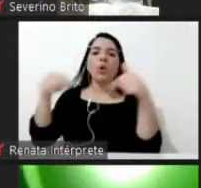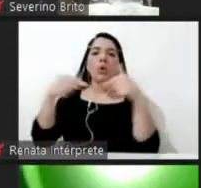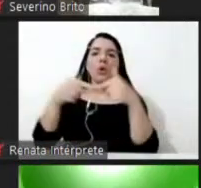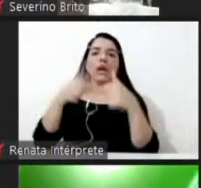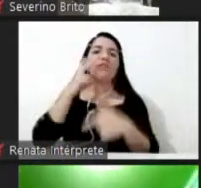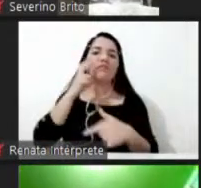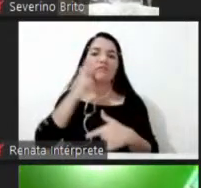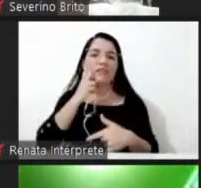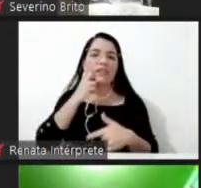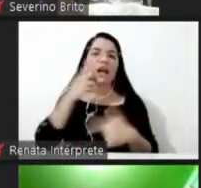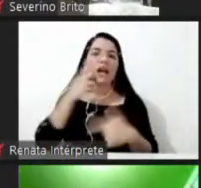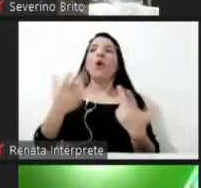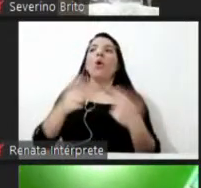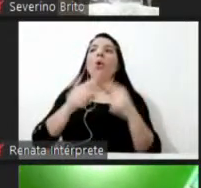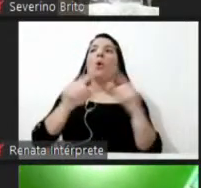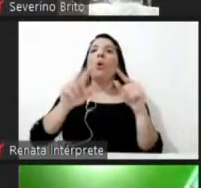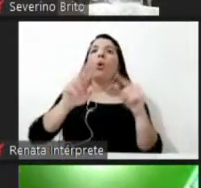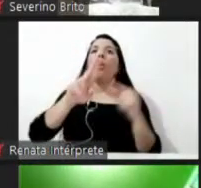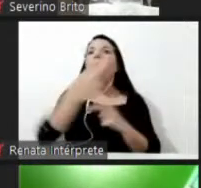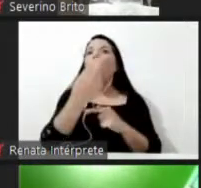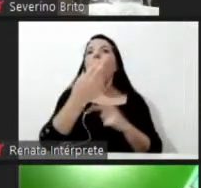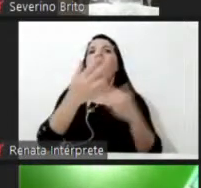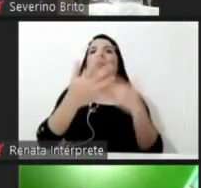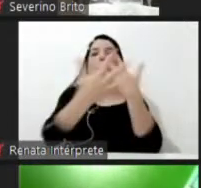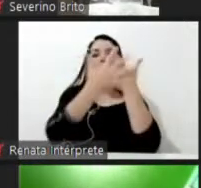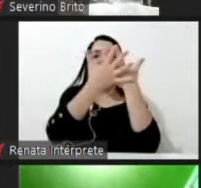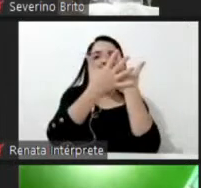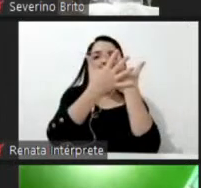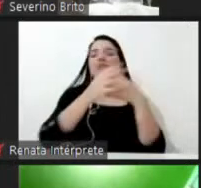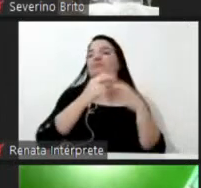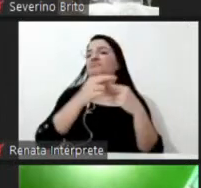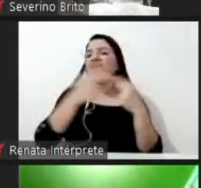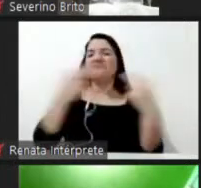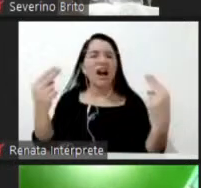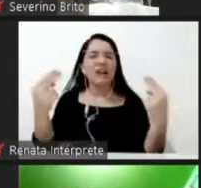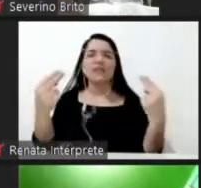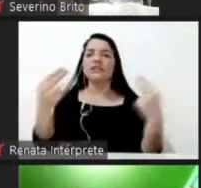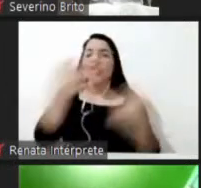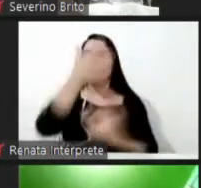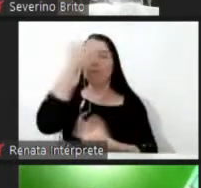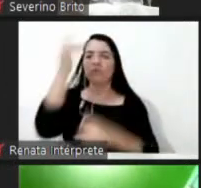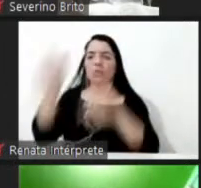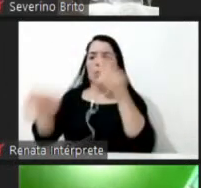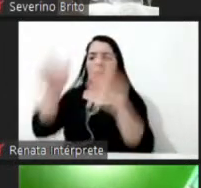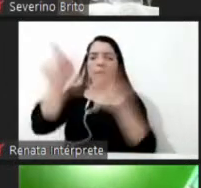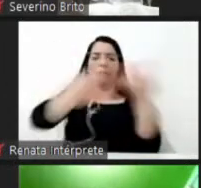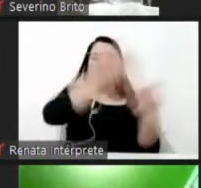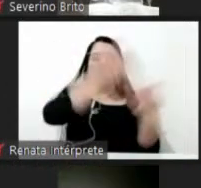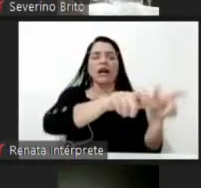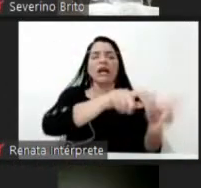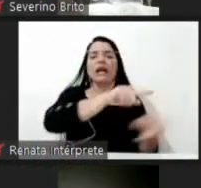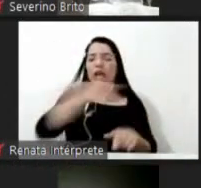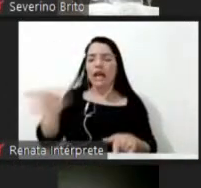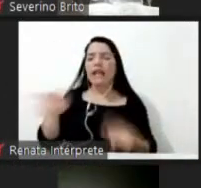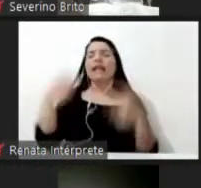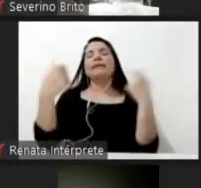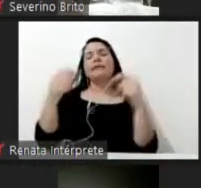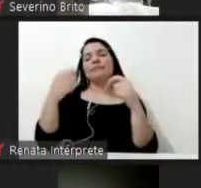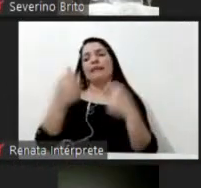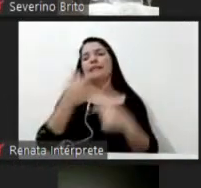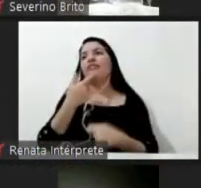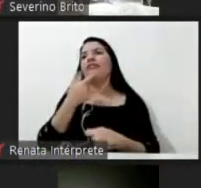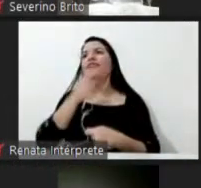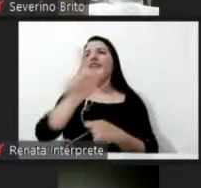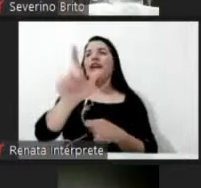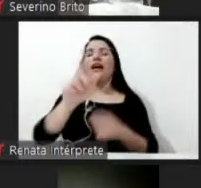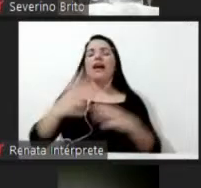organizações. Então, é comum que as pessoas que estão nesses locais precisem de uma palavra de alegria, de uma palavra de